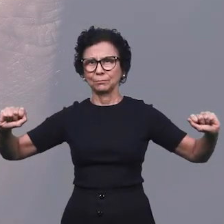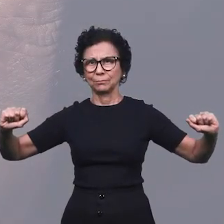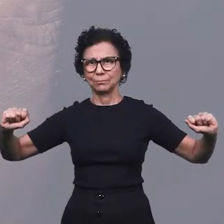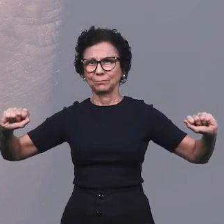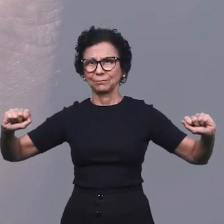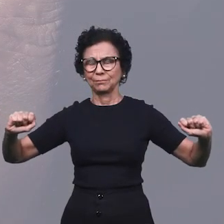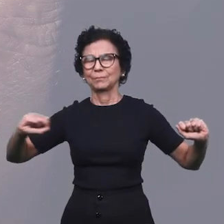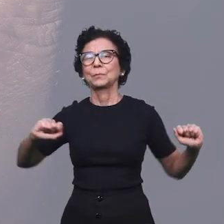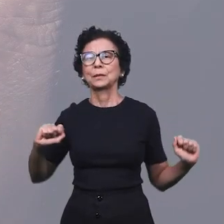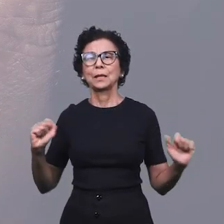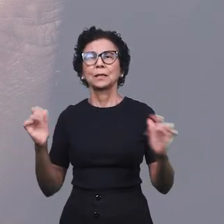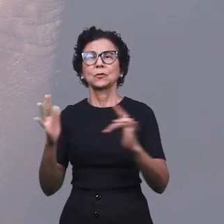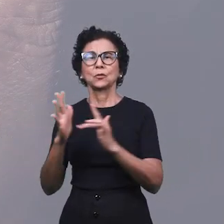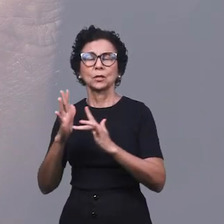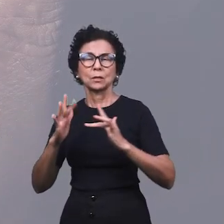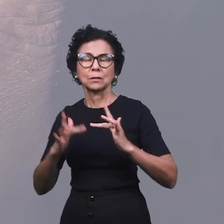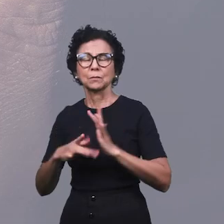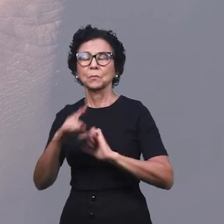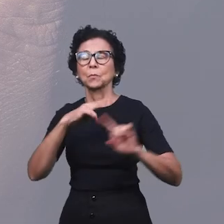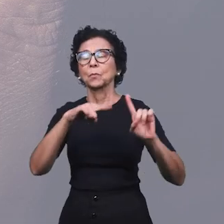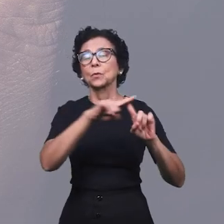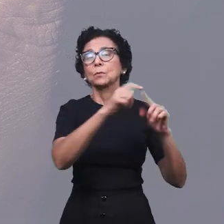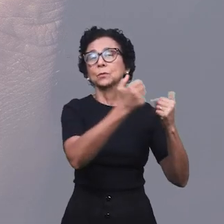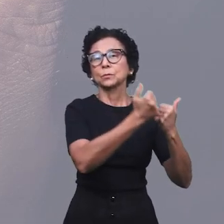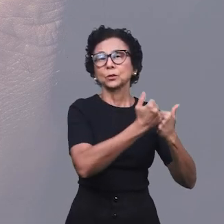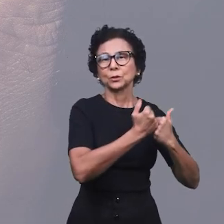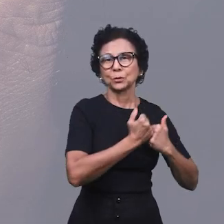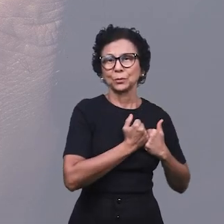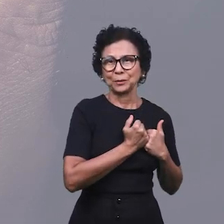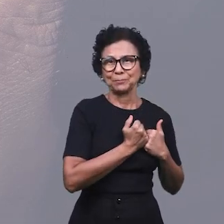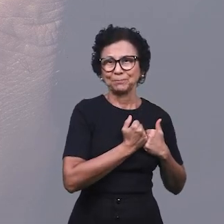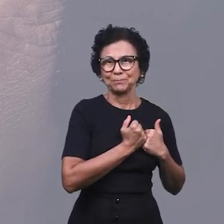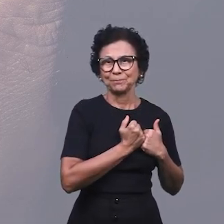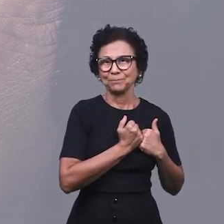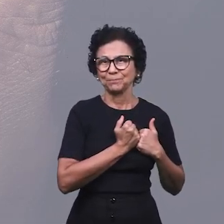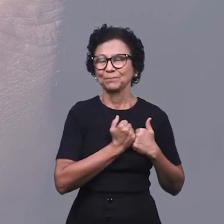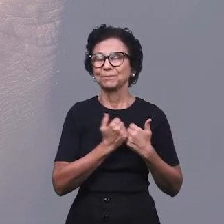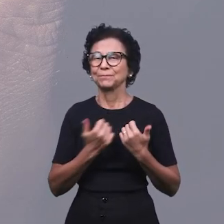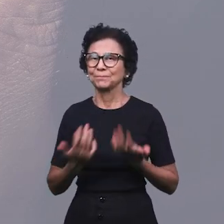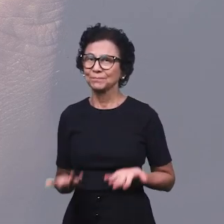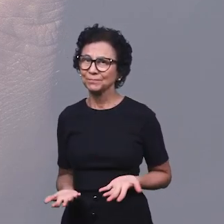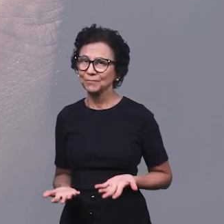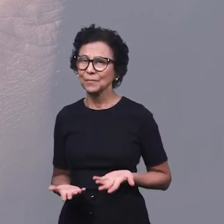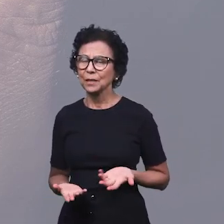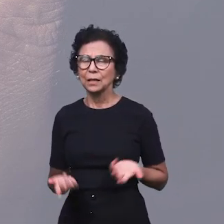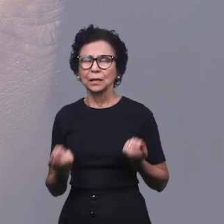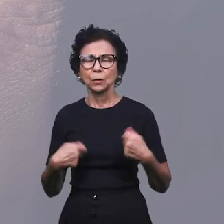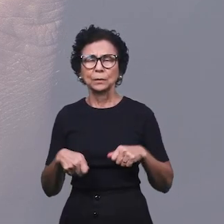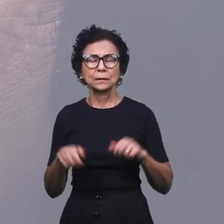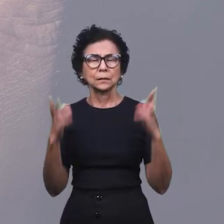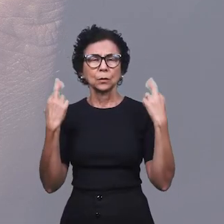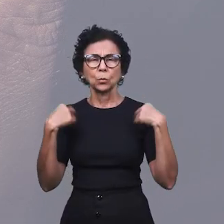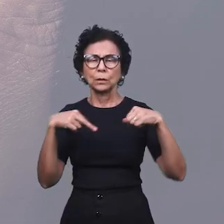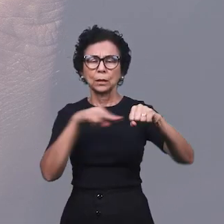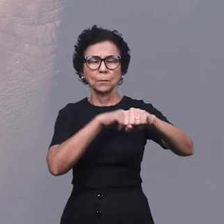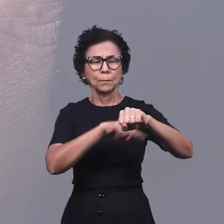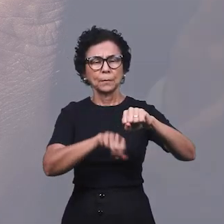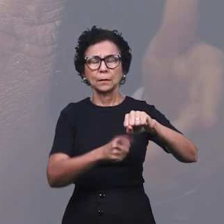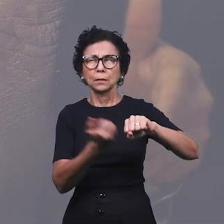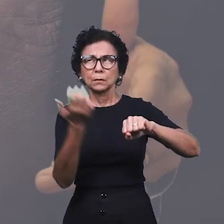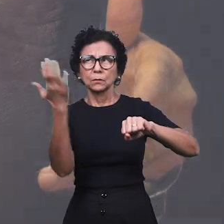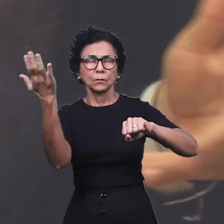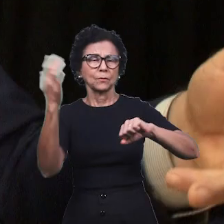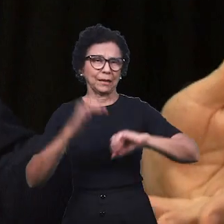à casa do Senhor. Por quê? Porque essa alegria que nós temos de ir à casa do Senhor não vai simplesmente participar de um